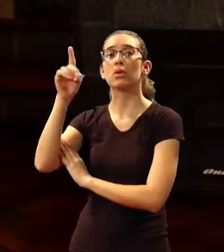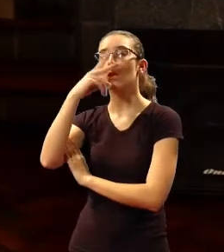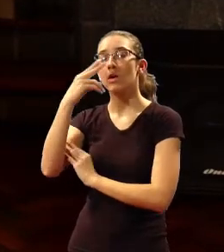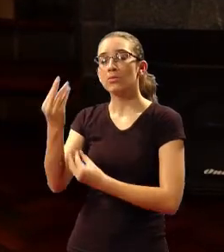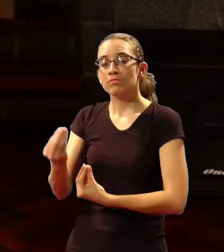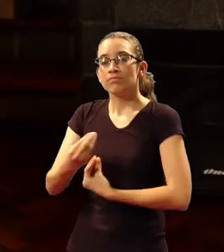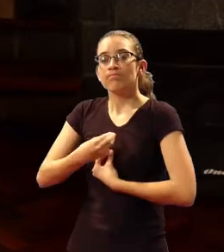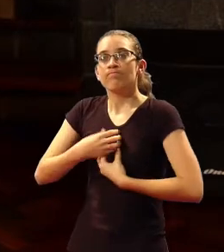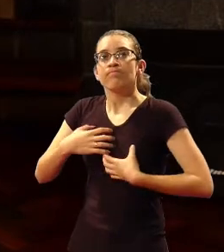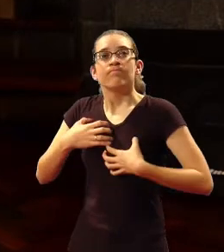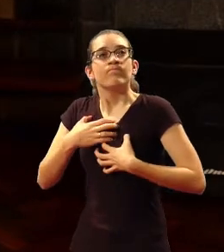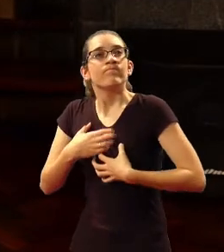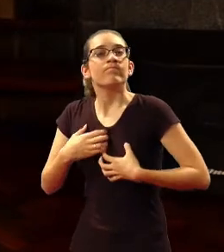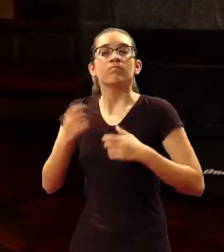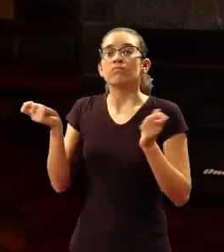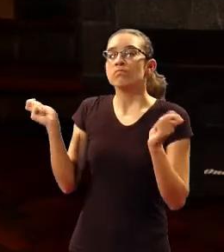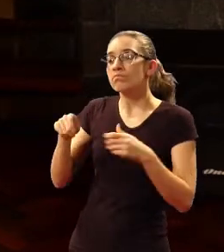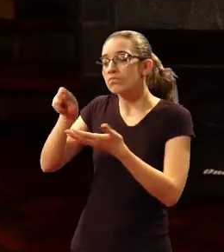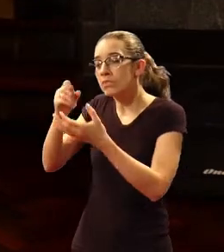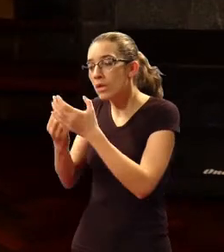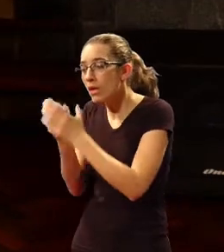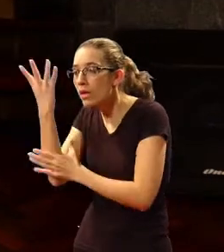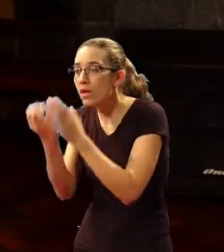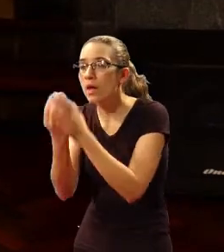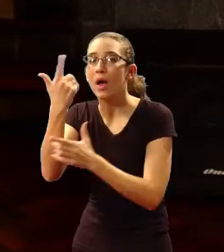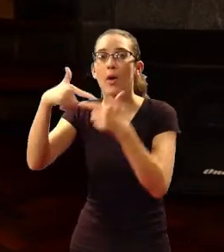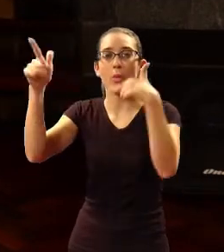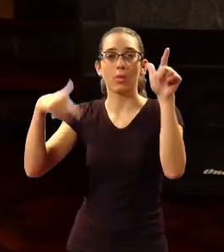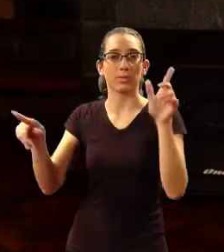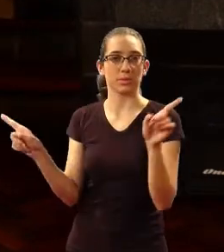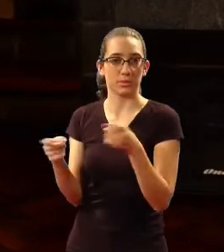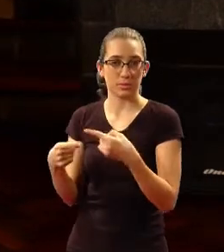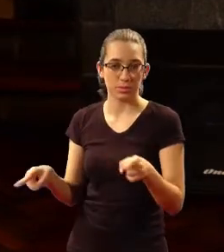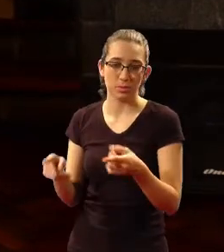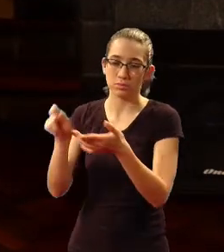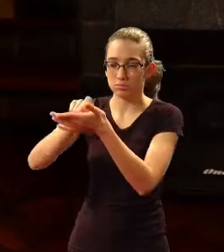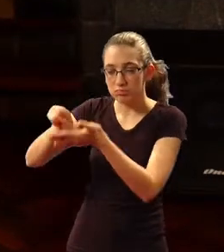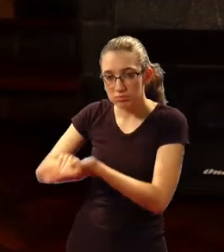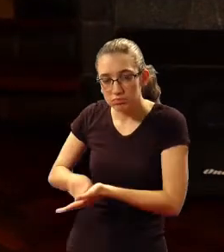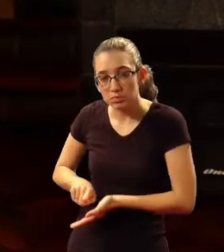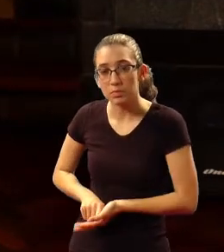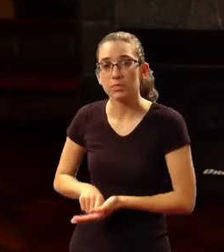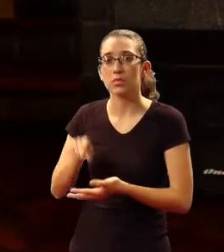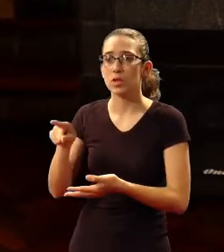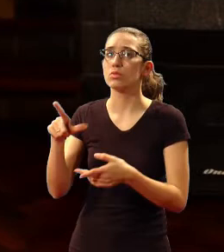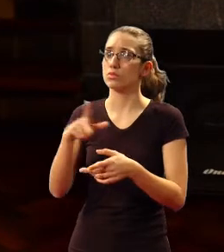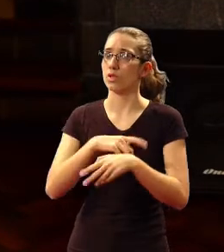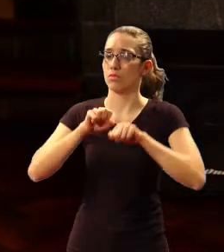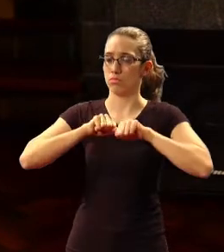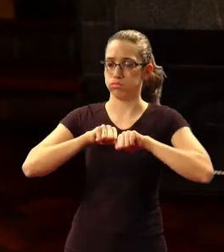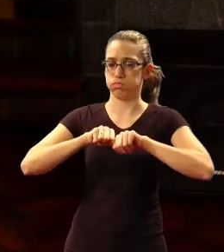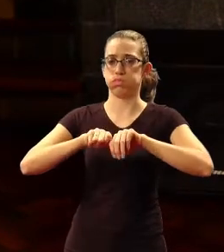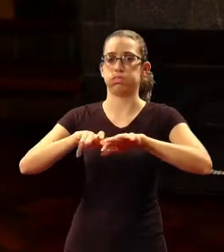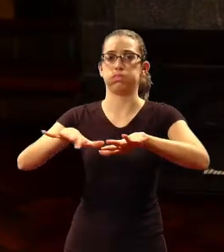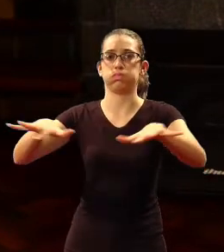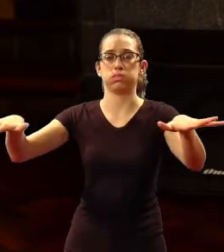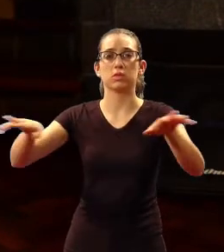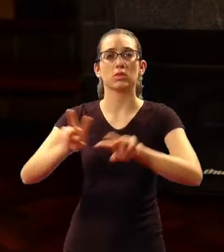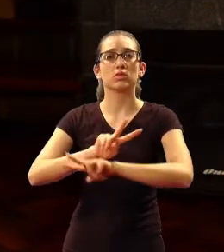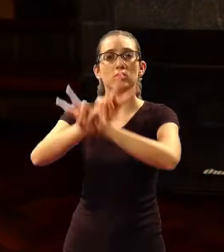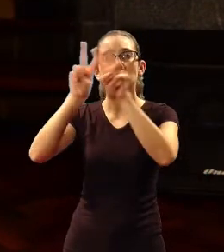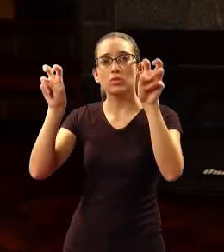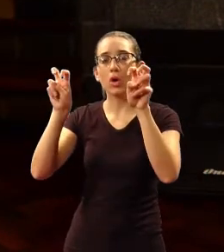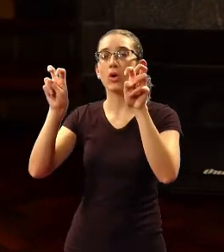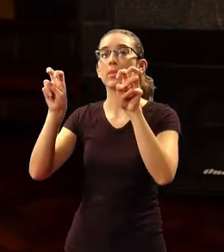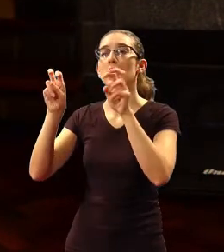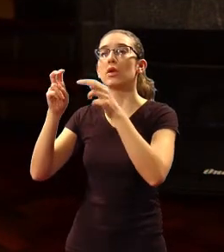como fonte inspiradora. E, evidentemente, isso deu uma abrangência muito grande também para